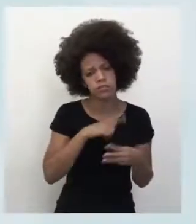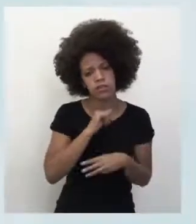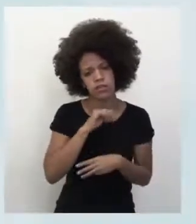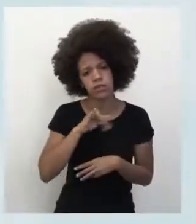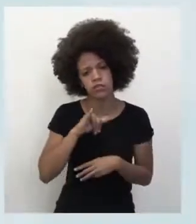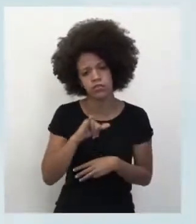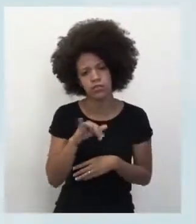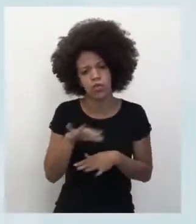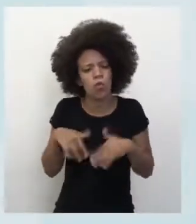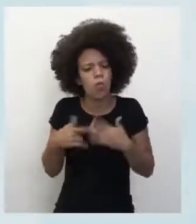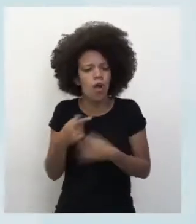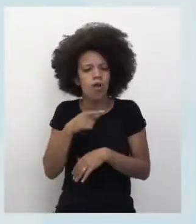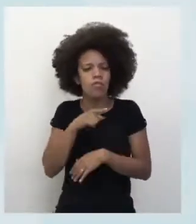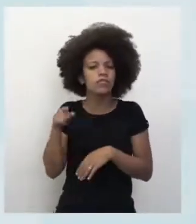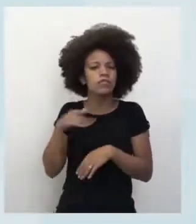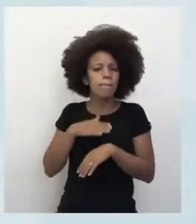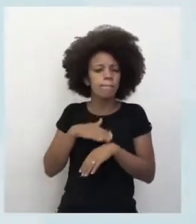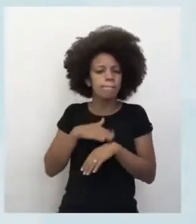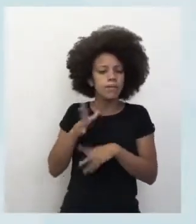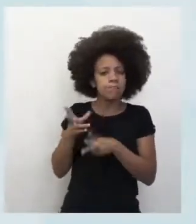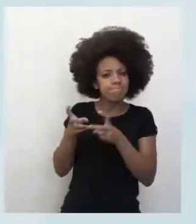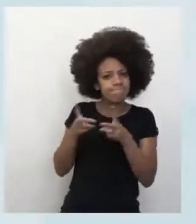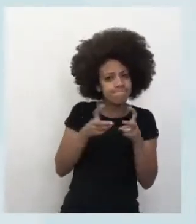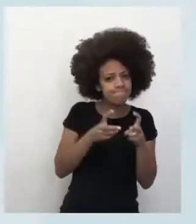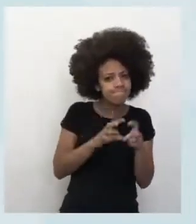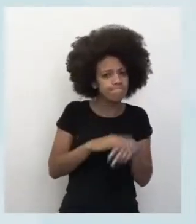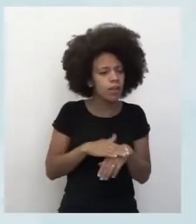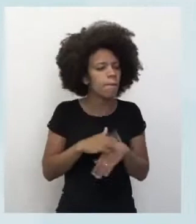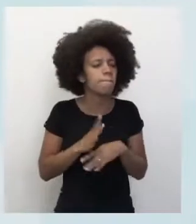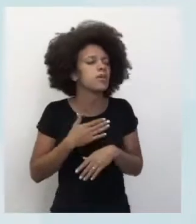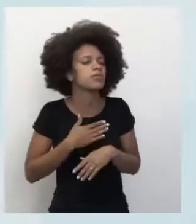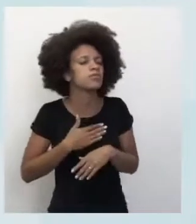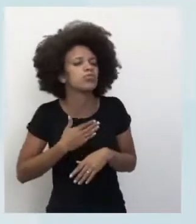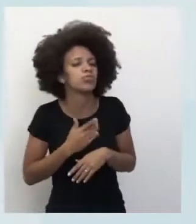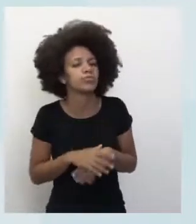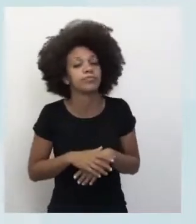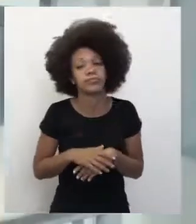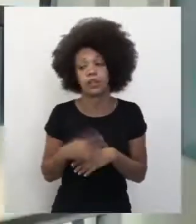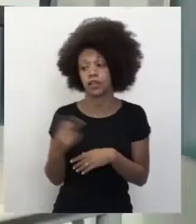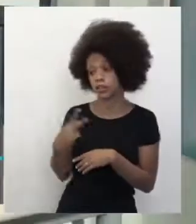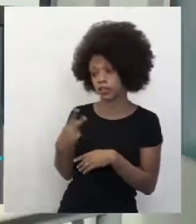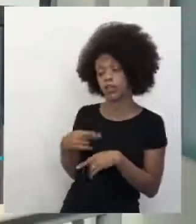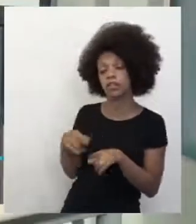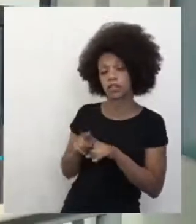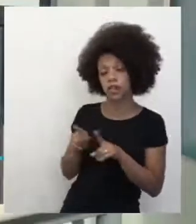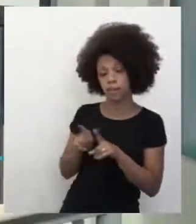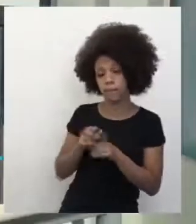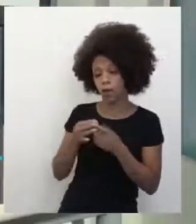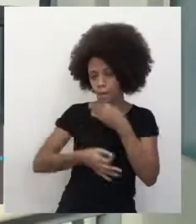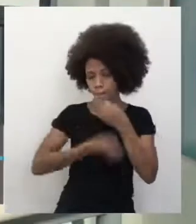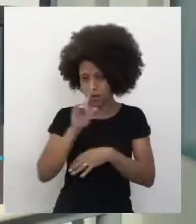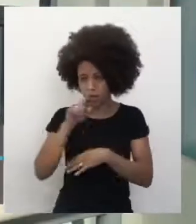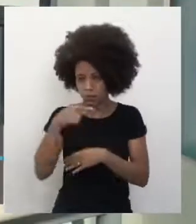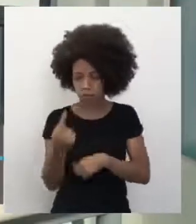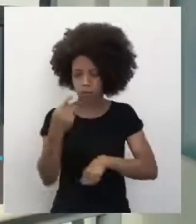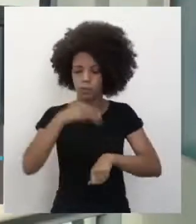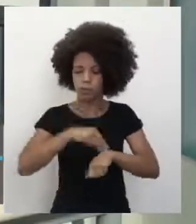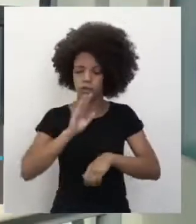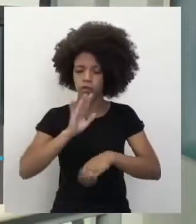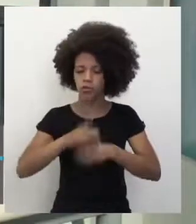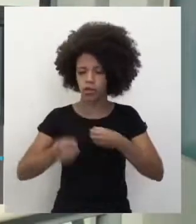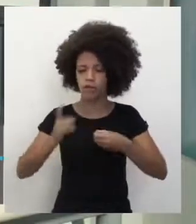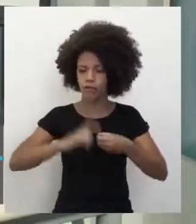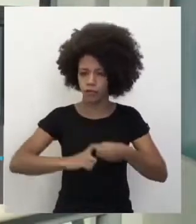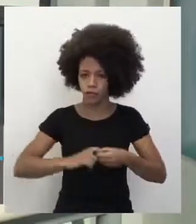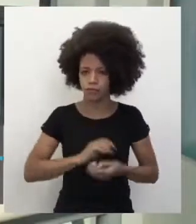Gaudí, qual você mais se identificou? Qual você mais gostou? Eu e o professor Tony também vamos dar a nossa opinião. Vamos dar 1 minuto para você colocar aqui a